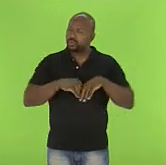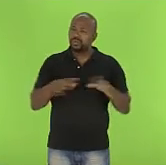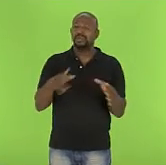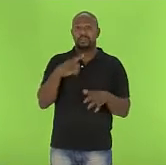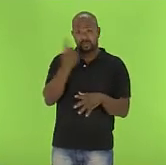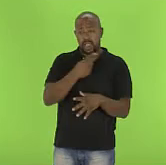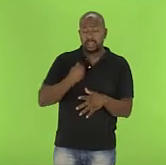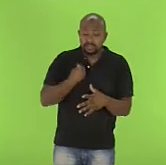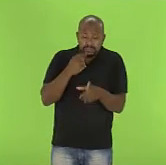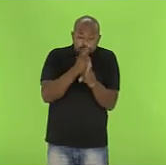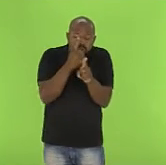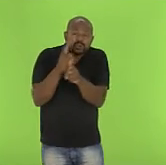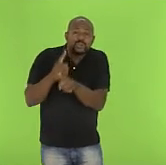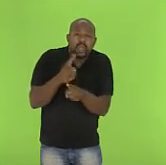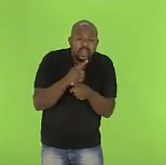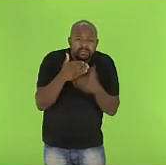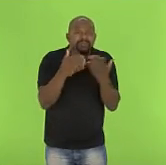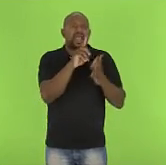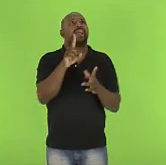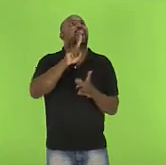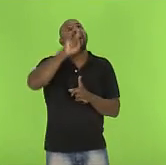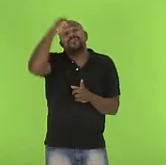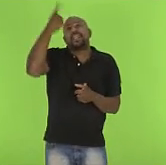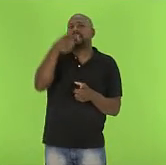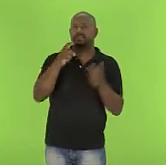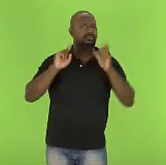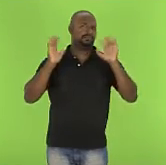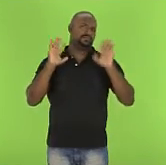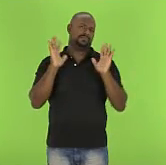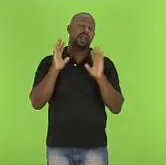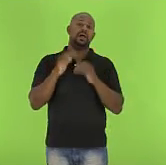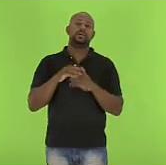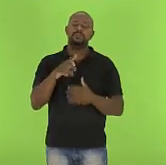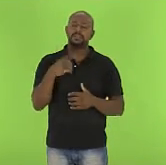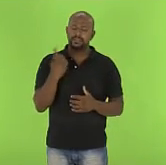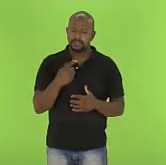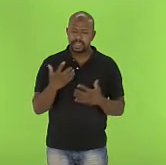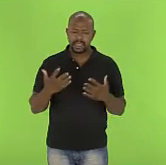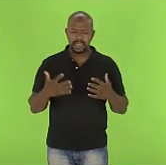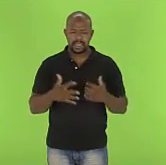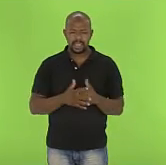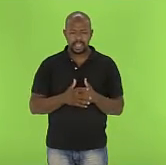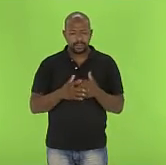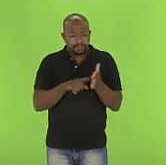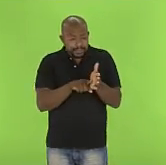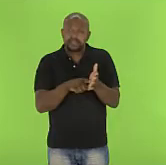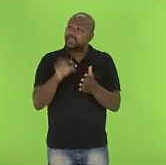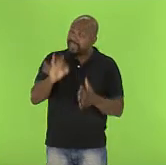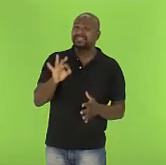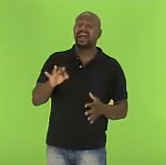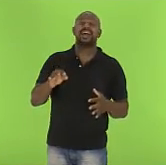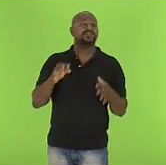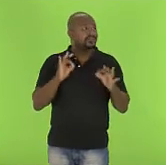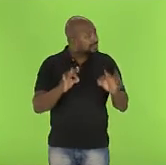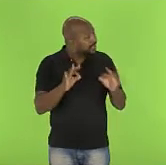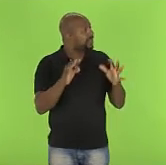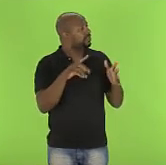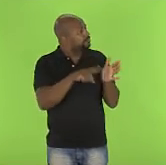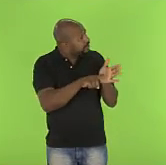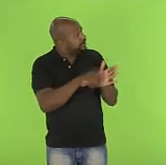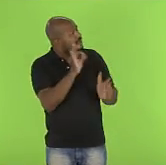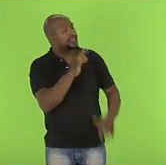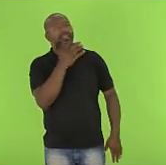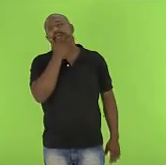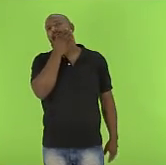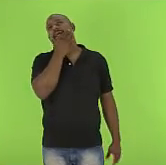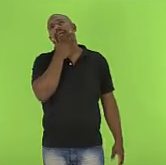porque assim, nós estamos descobrindo. Não é que nós inventamos isso, não. Mas a gente está pesquisando. Exato, a gente está